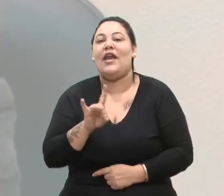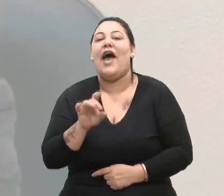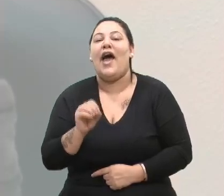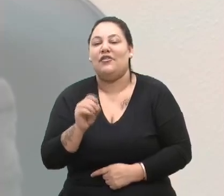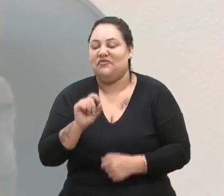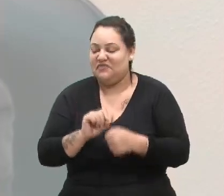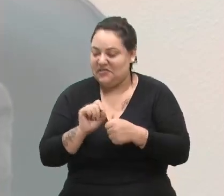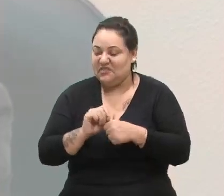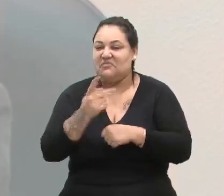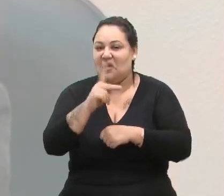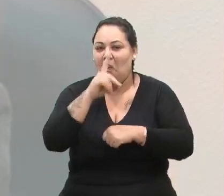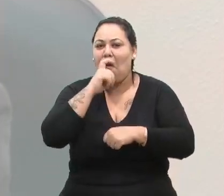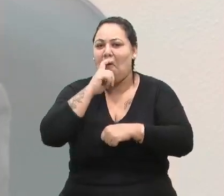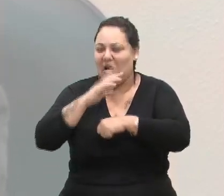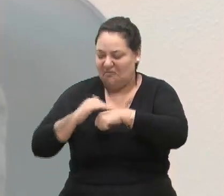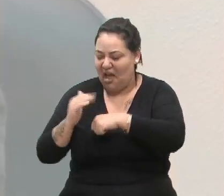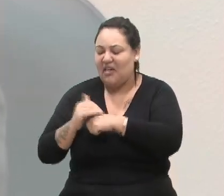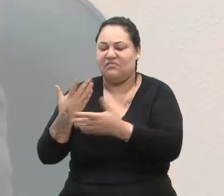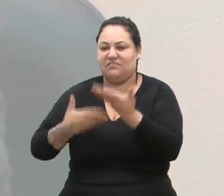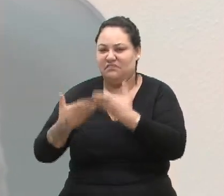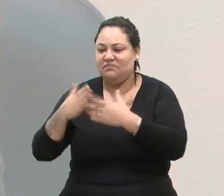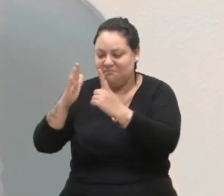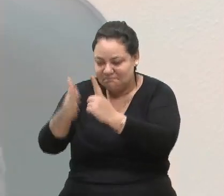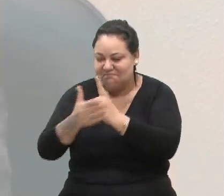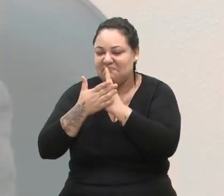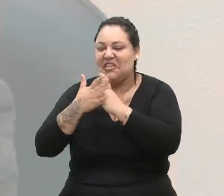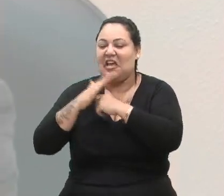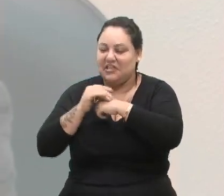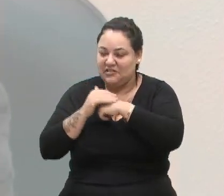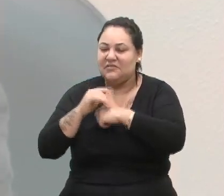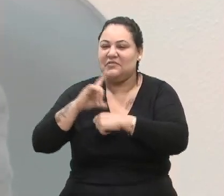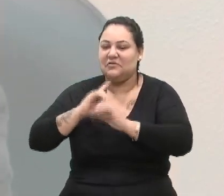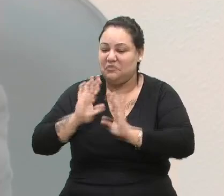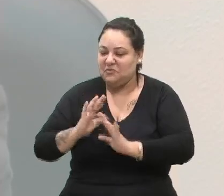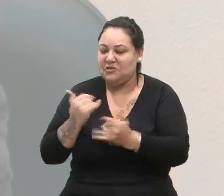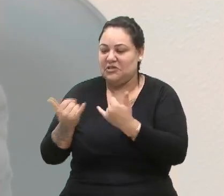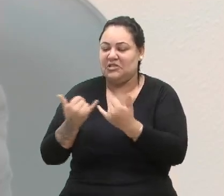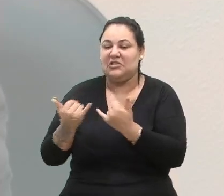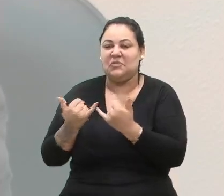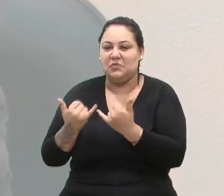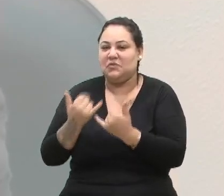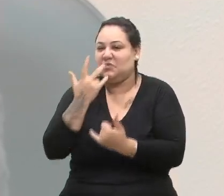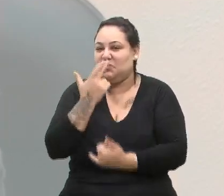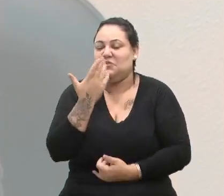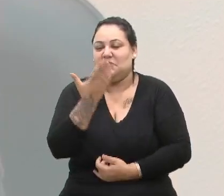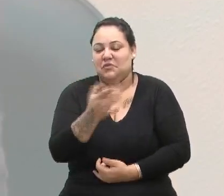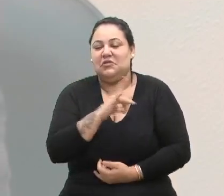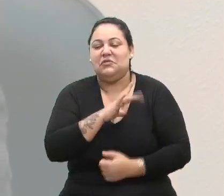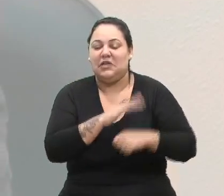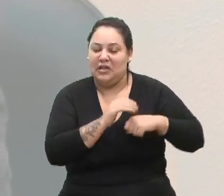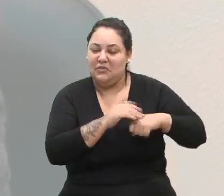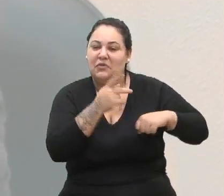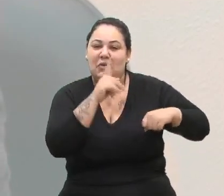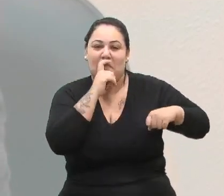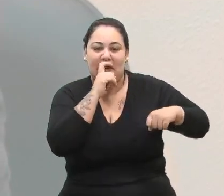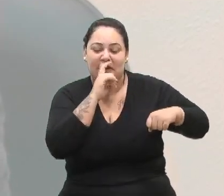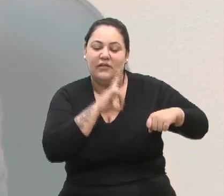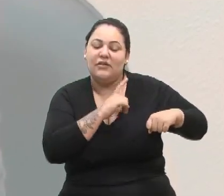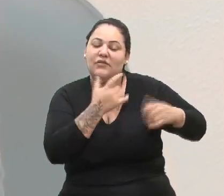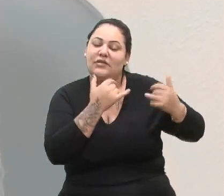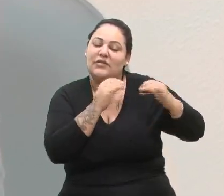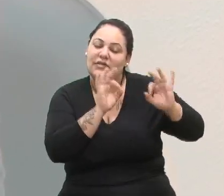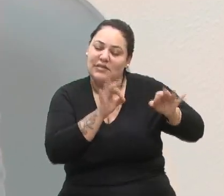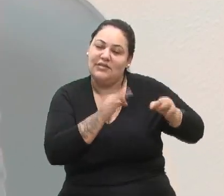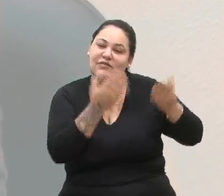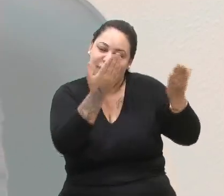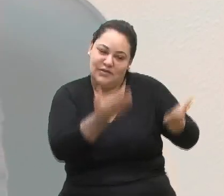com as pessoas, da forma de nos receber. Então fica um grande exemplo, eu tenho uma amizade e um carinho muito grande pelo Zoraido, tenho certeza que por ti também. E